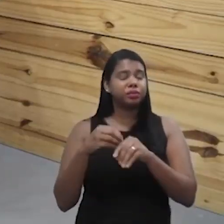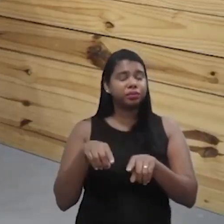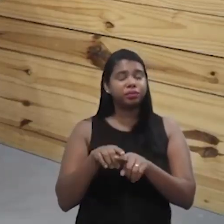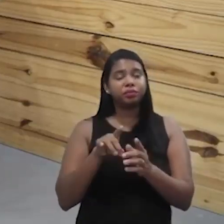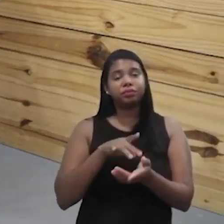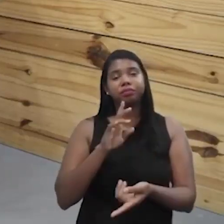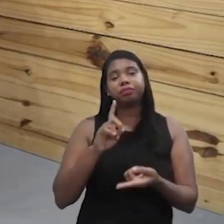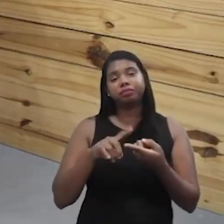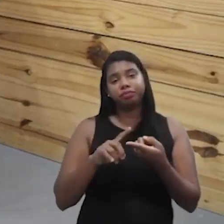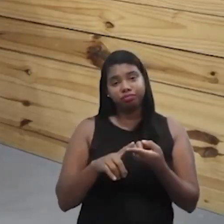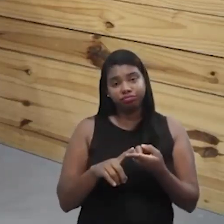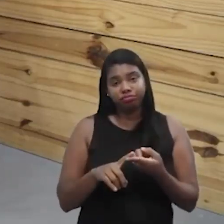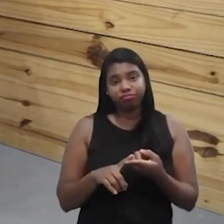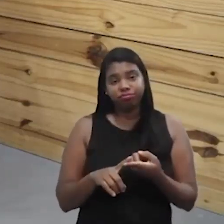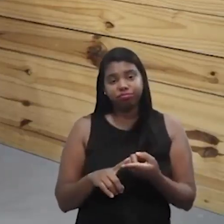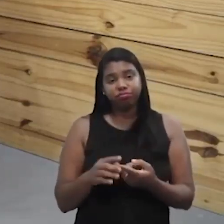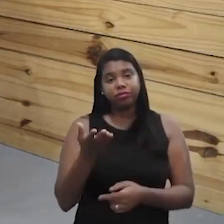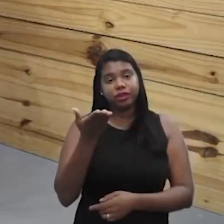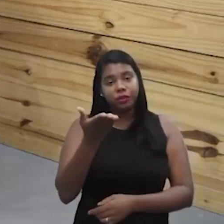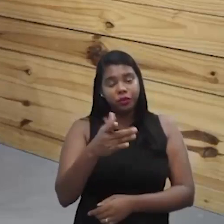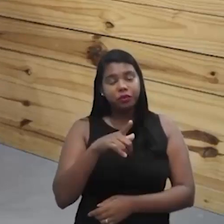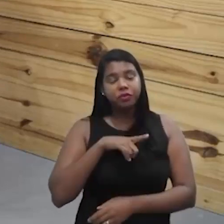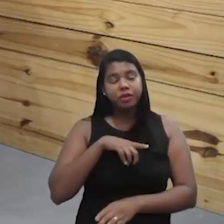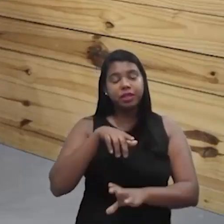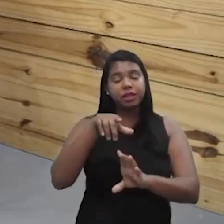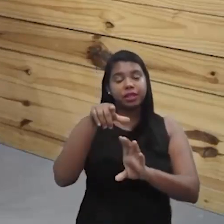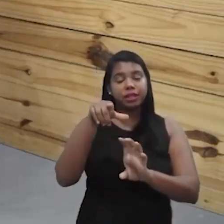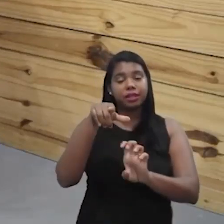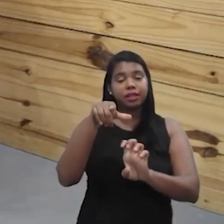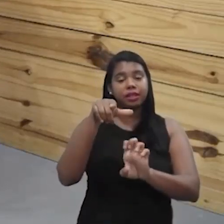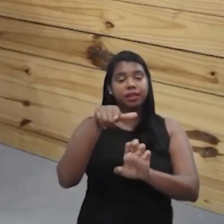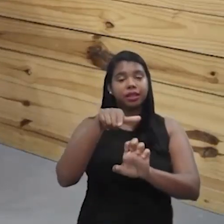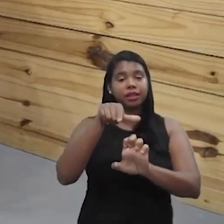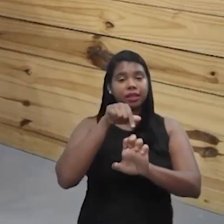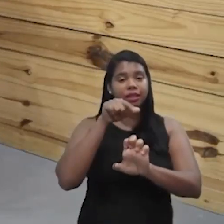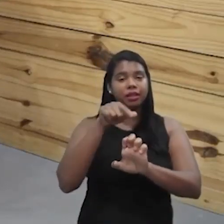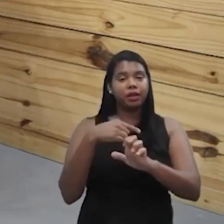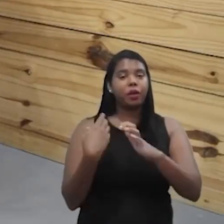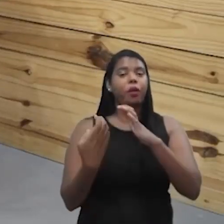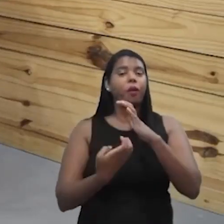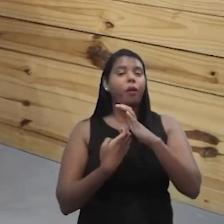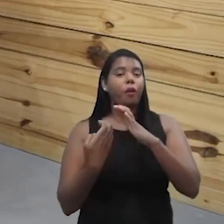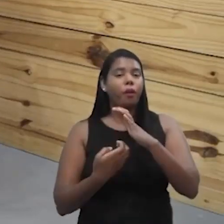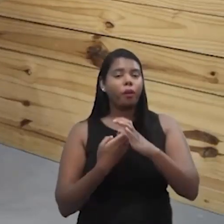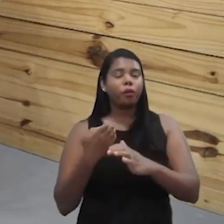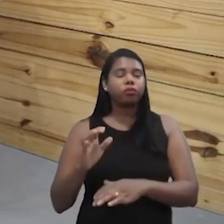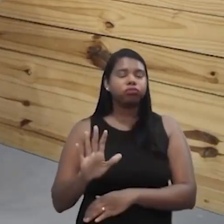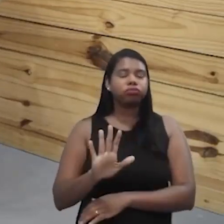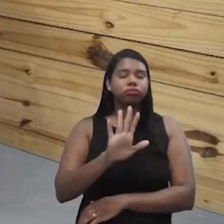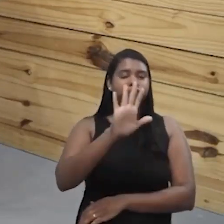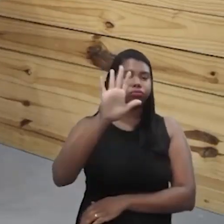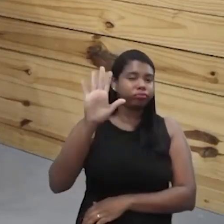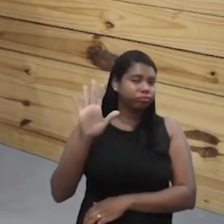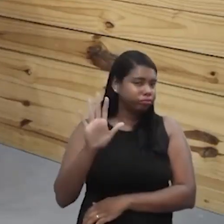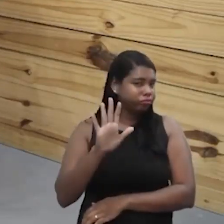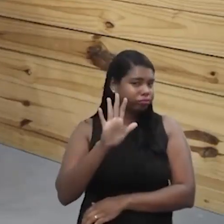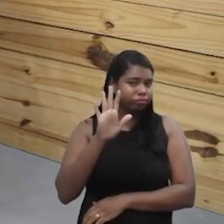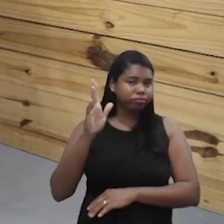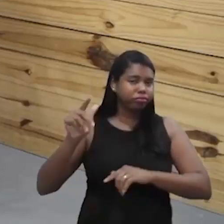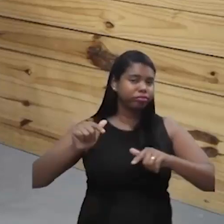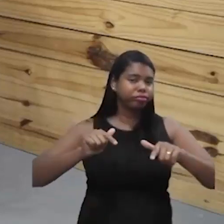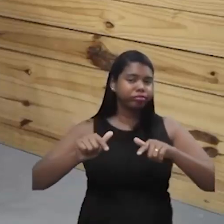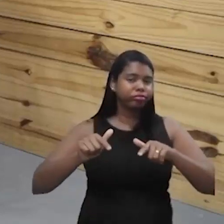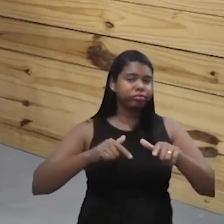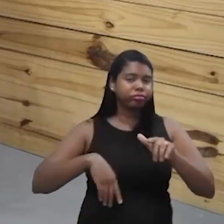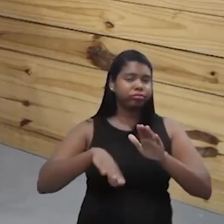salvo os casos em que você tem uma empresa ou que atua a nível nacional ou é uma multinacional que trabalha